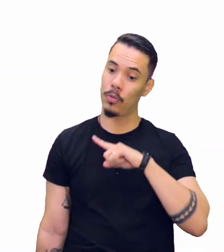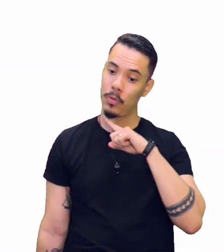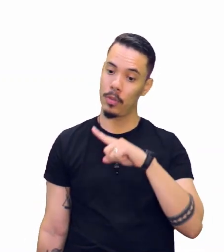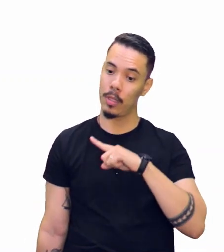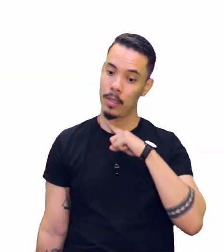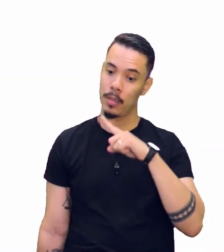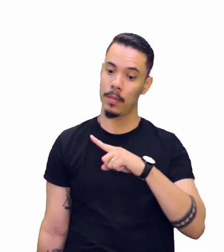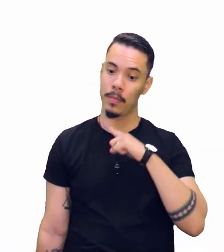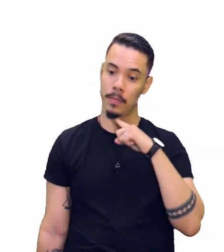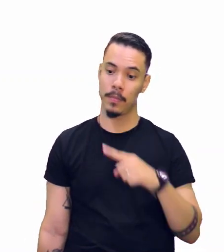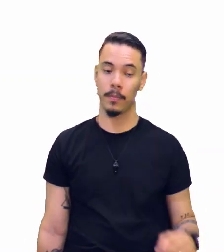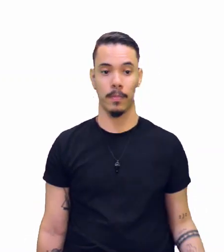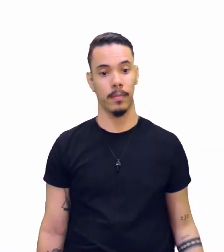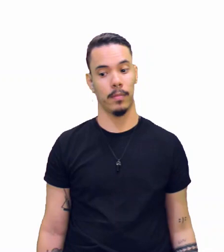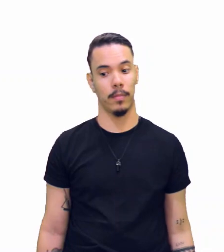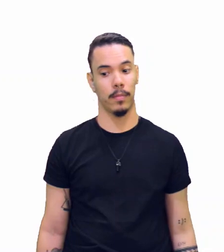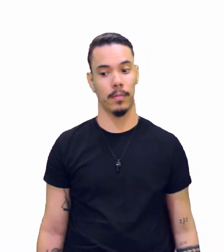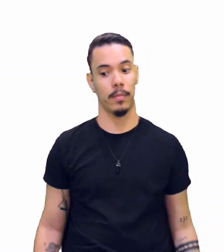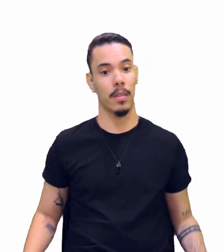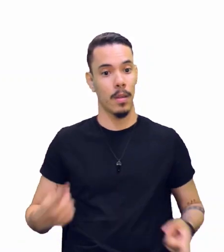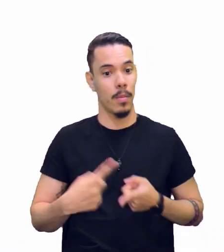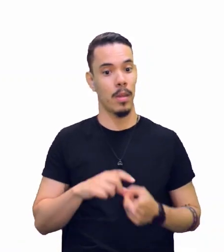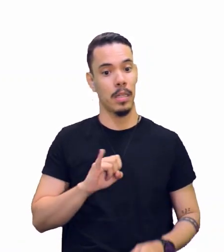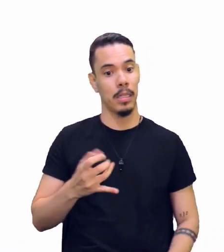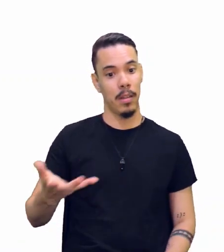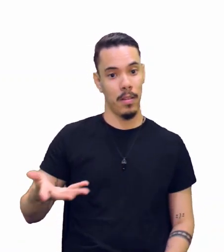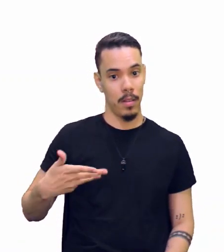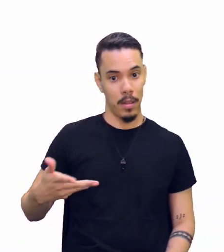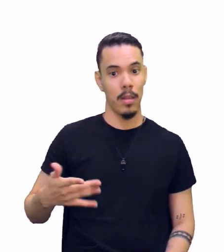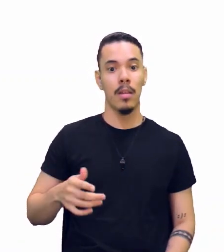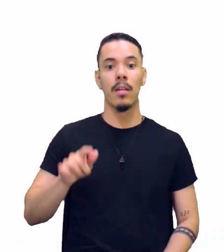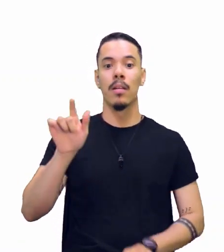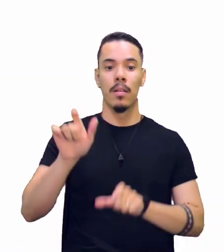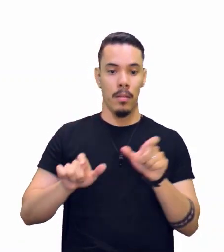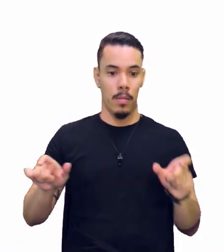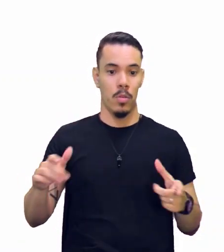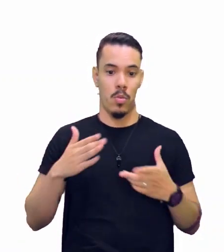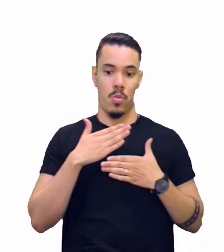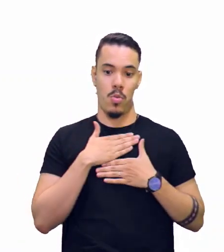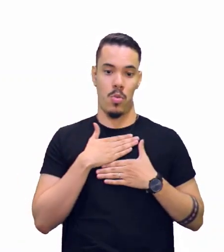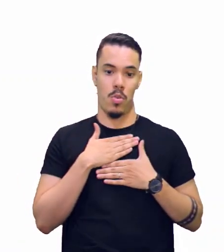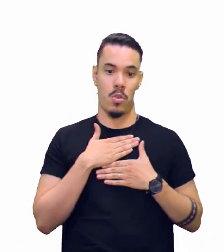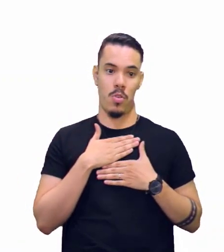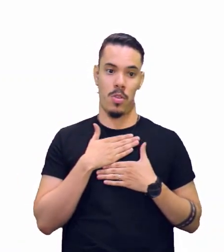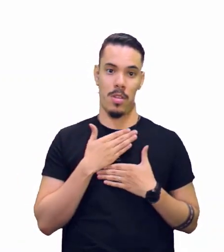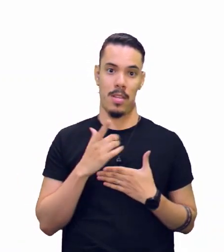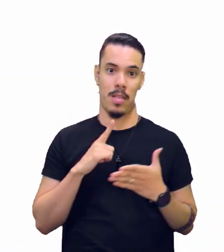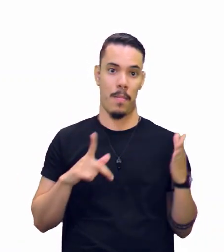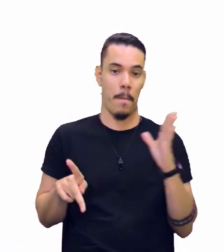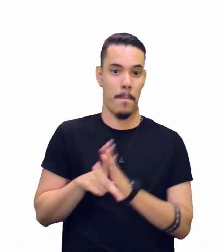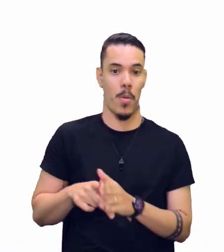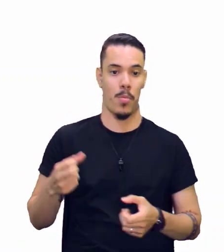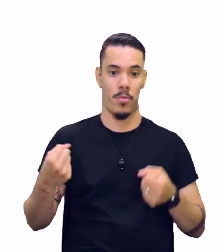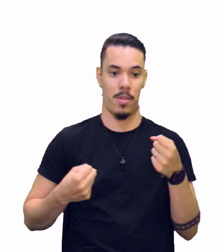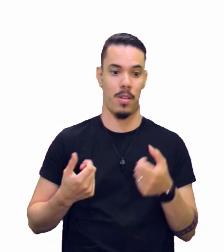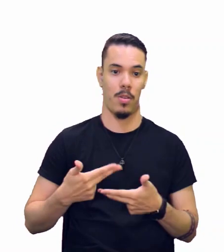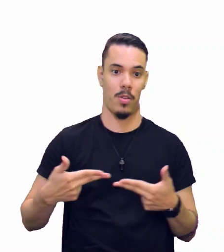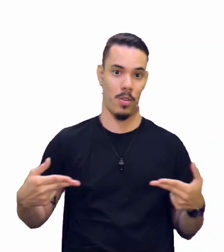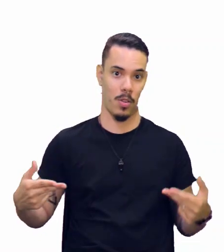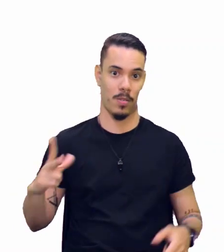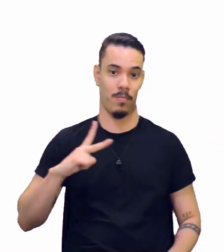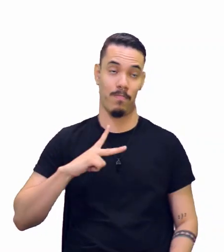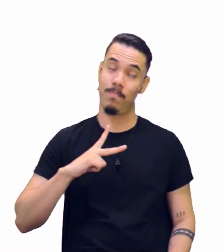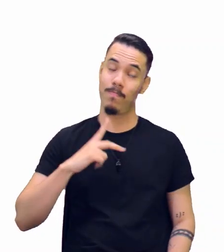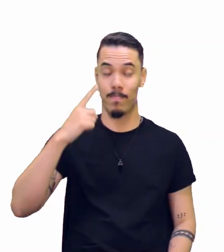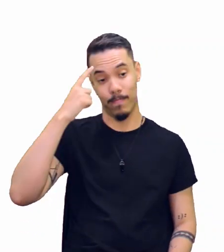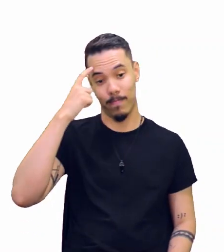porque mesmo que fosse eficiente, as pessoas gostam de ter o seu negocinho mesmo. Tem gente que é individual, não sei,